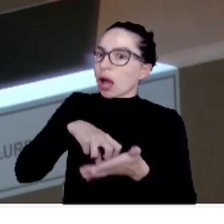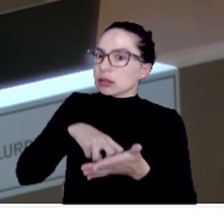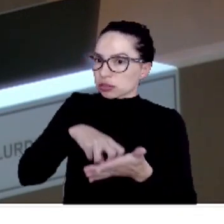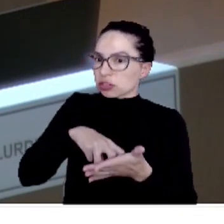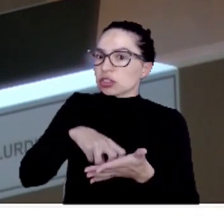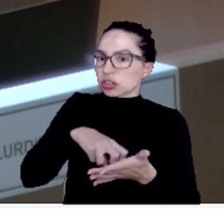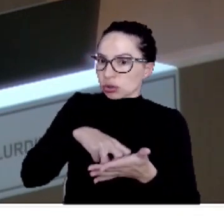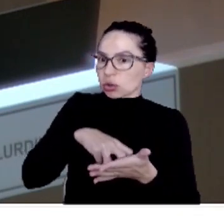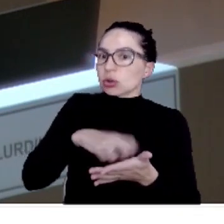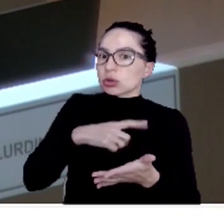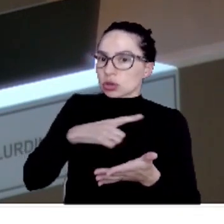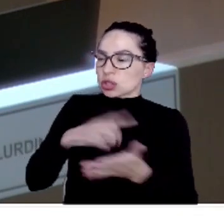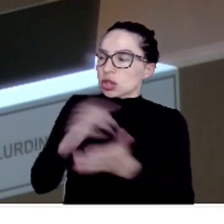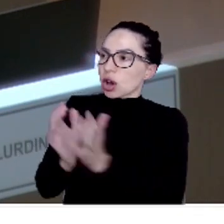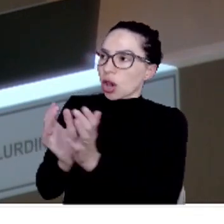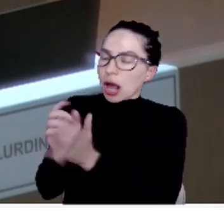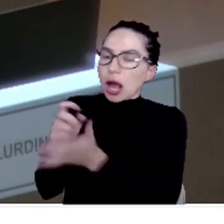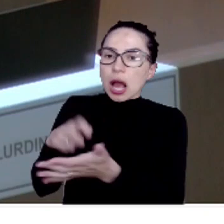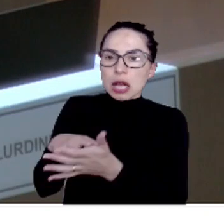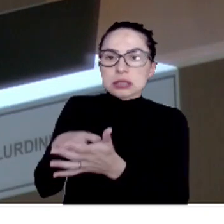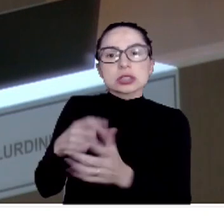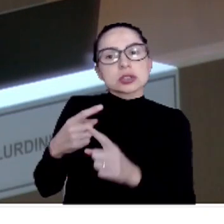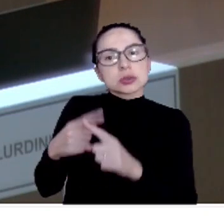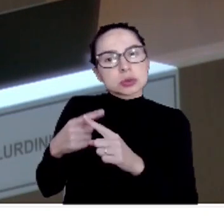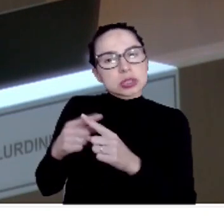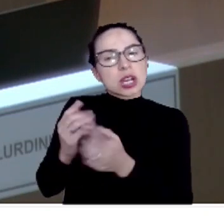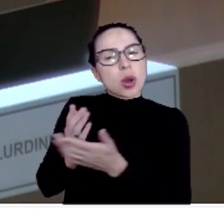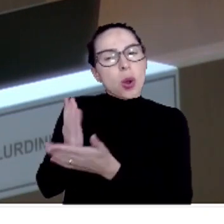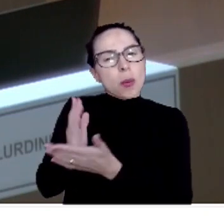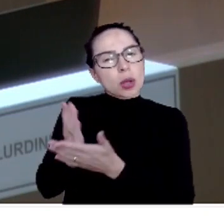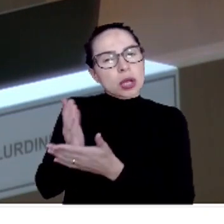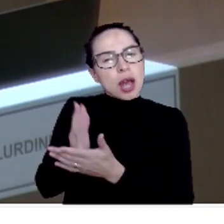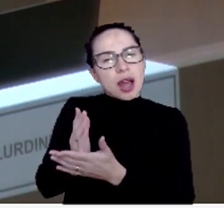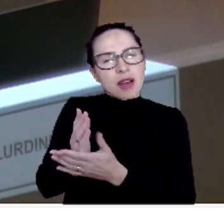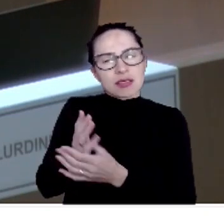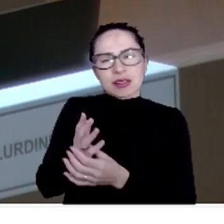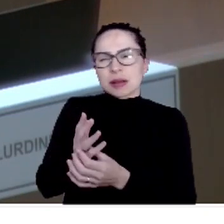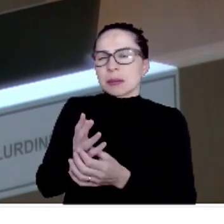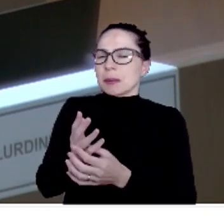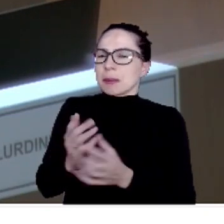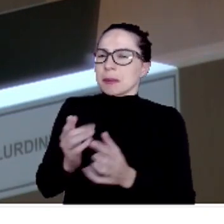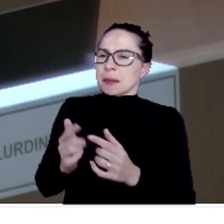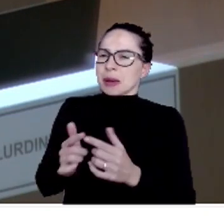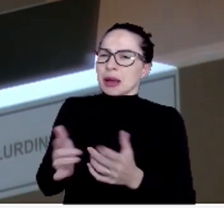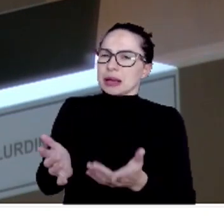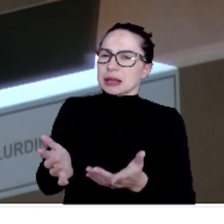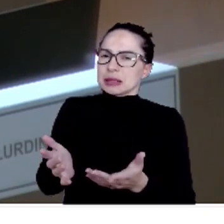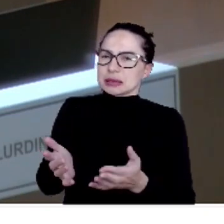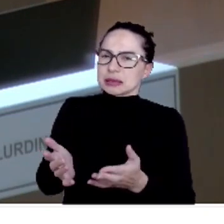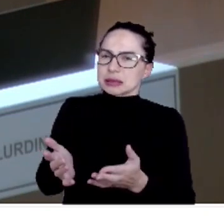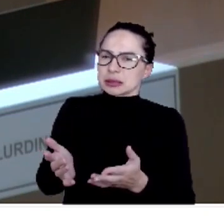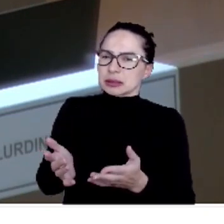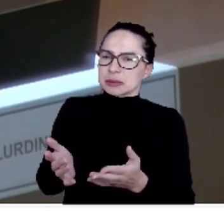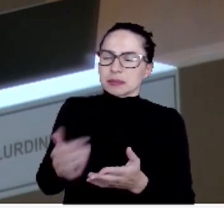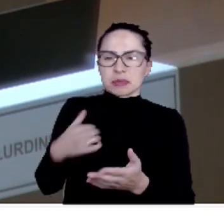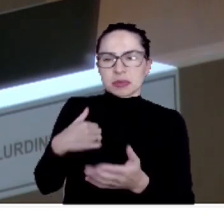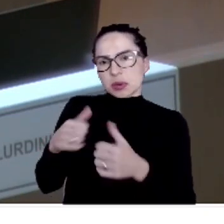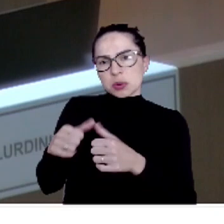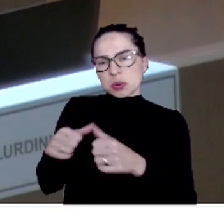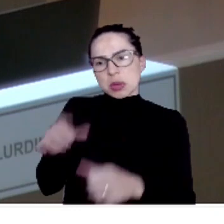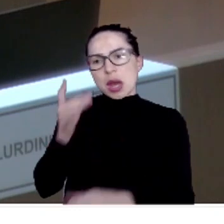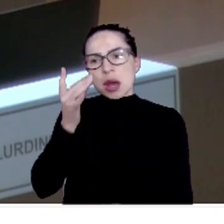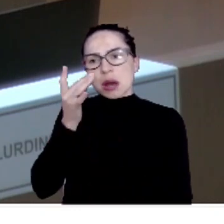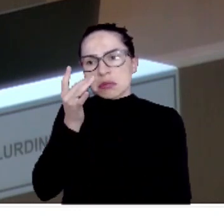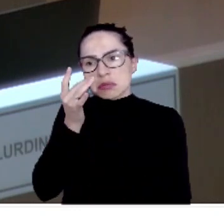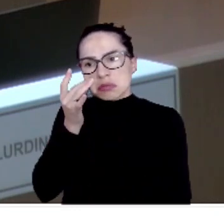de castigo, porque faziam arte. Agora, eu não estava lá na hora, né?